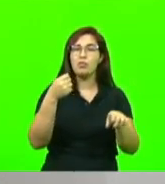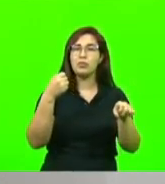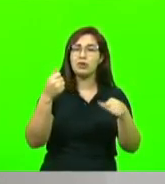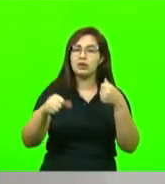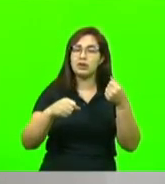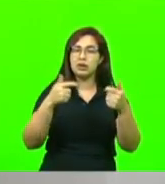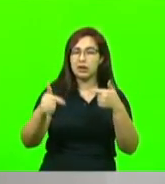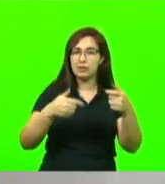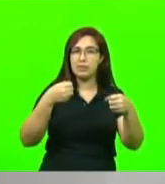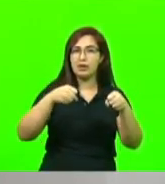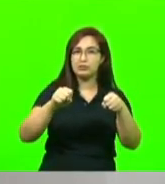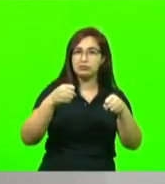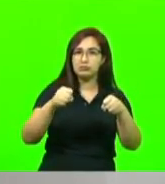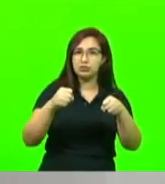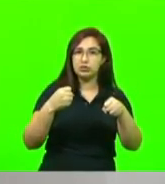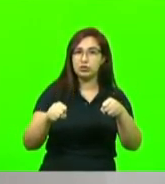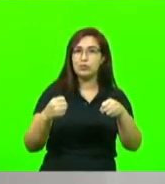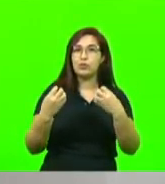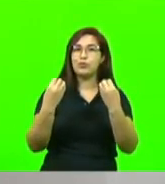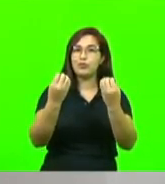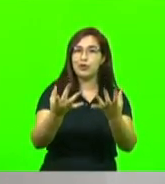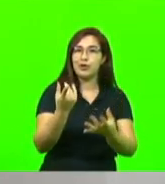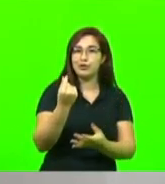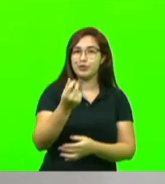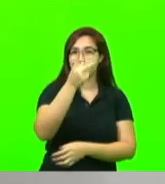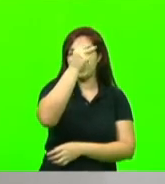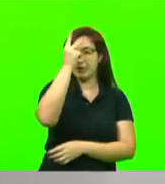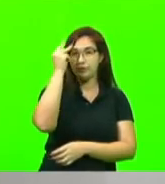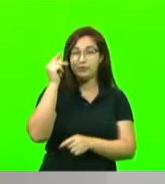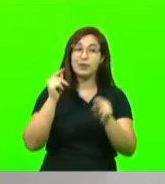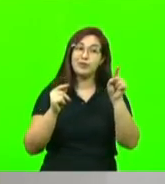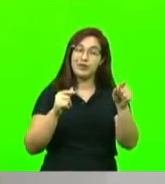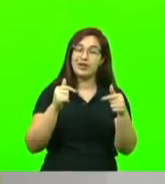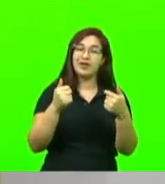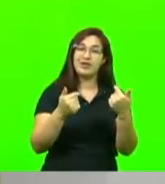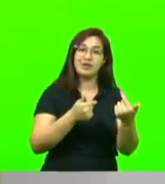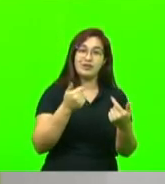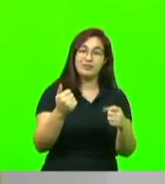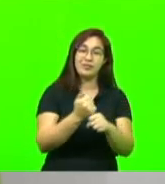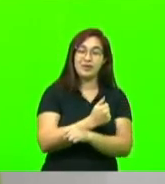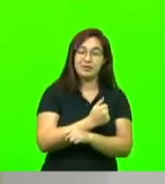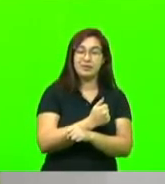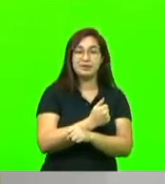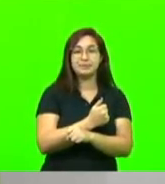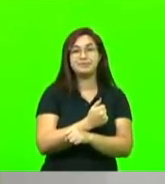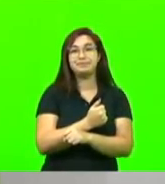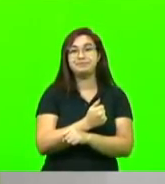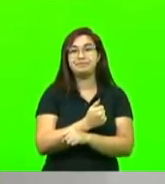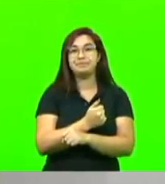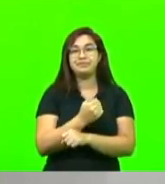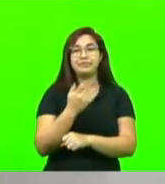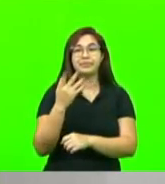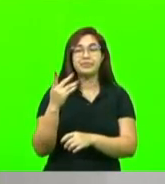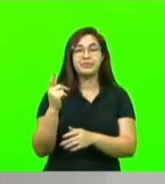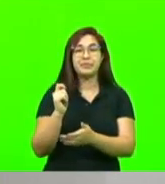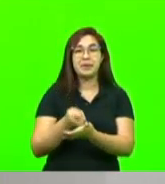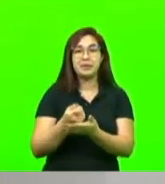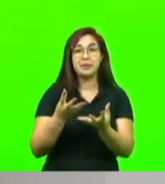para os prefeitos fazem a obra. E resultado também da carga tributária gigantesca que pagam os catarinenses. Muito